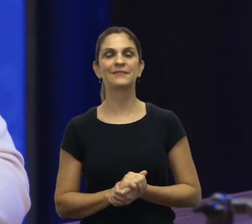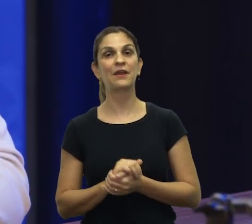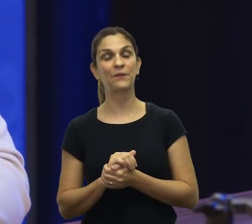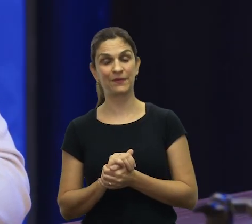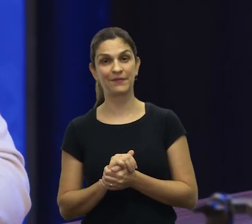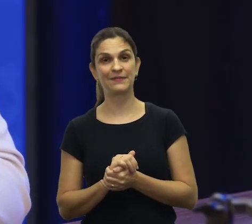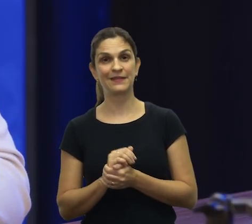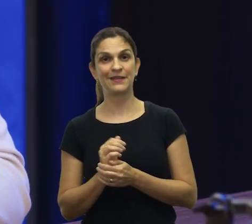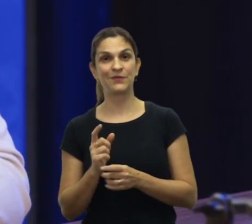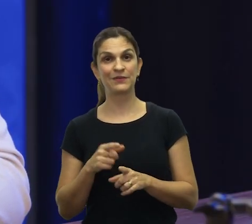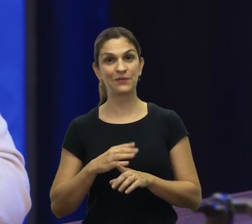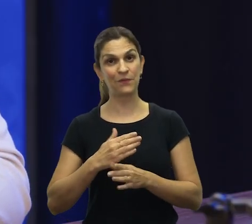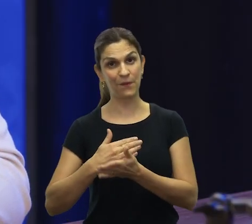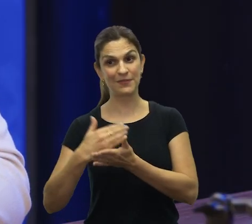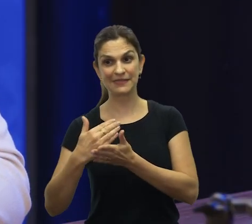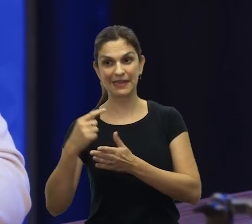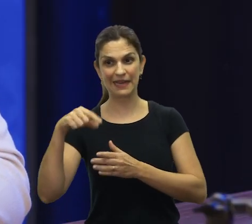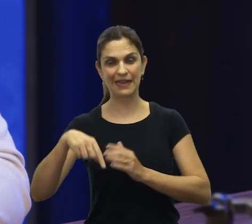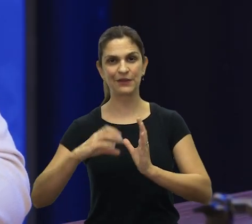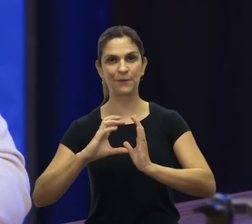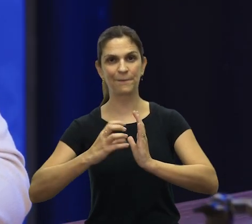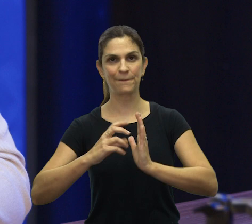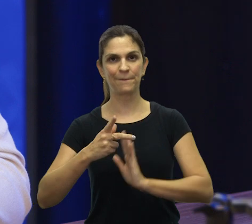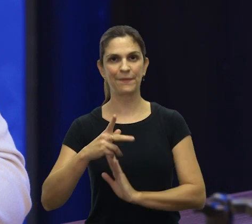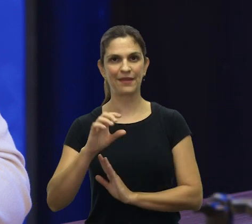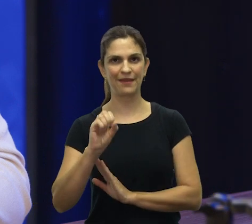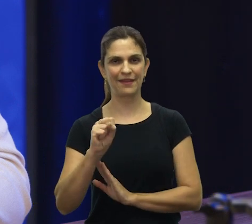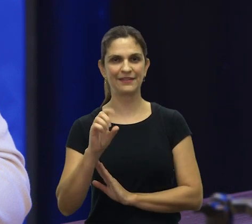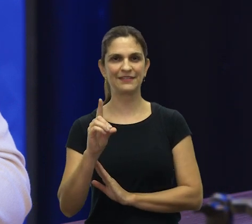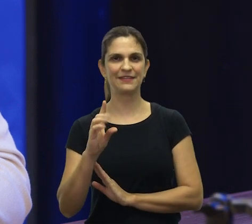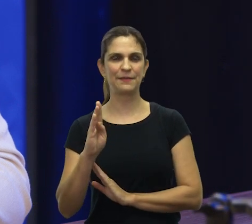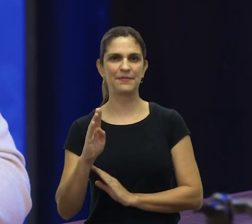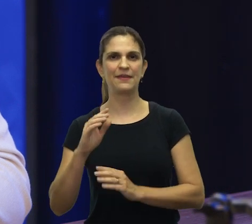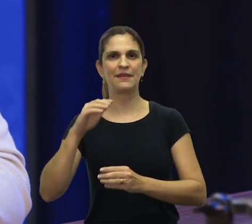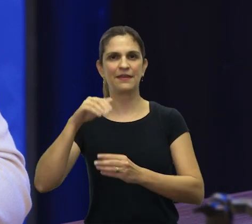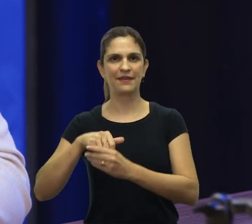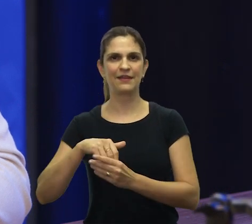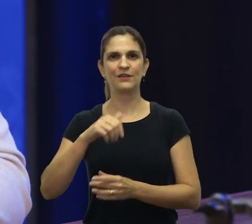fui para o PSDB, nós tínhamos feito a primeira eleição com